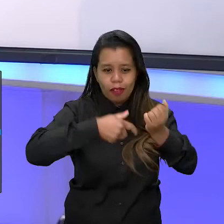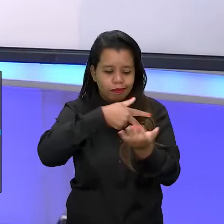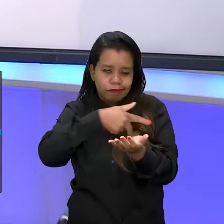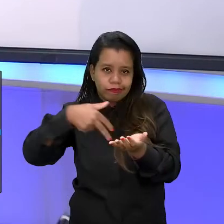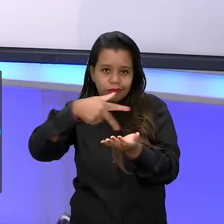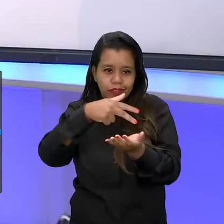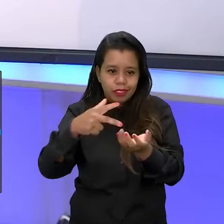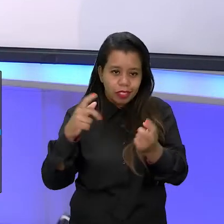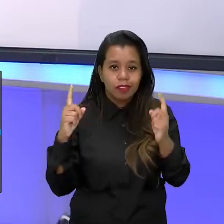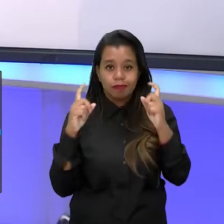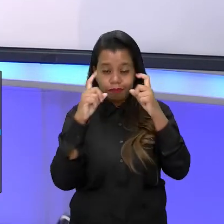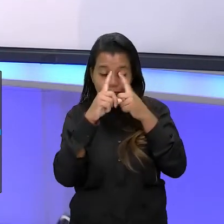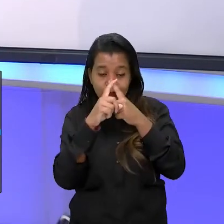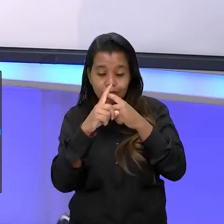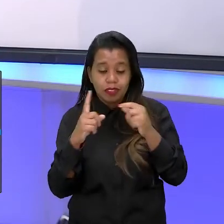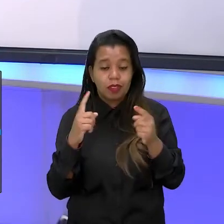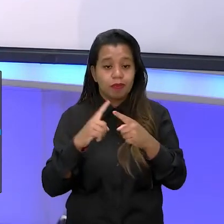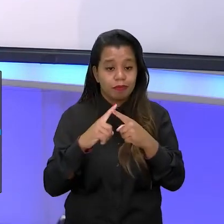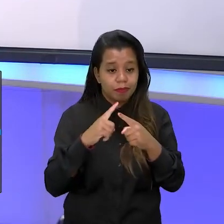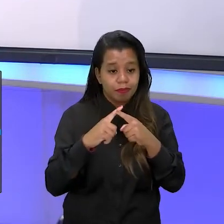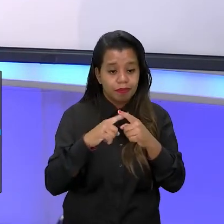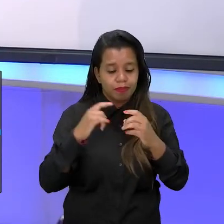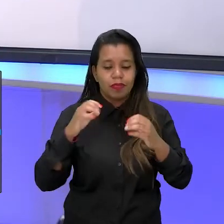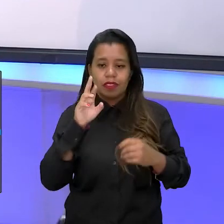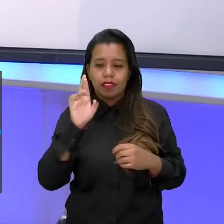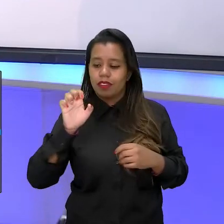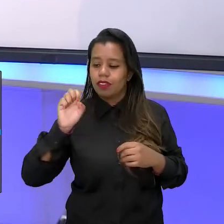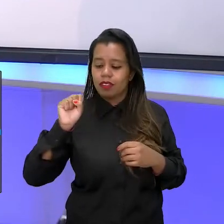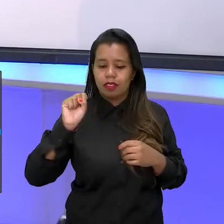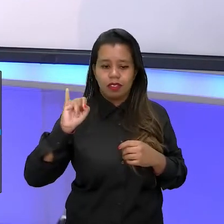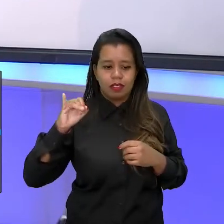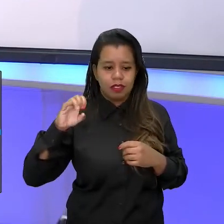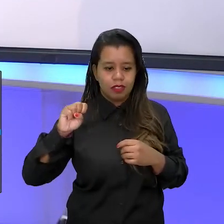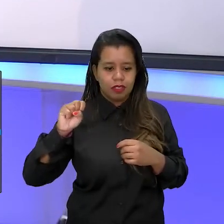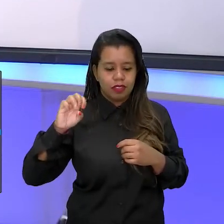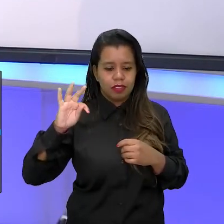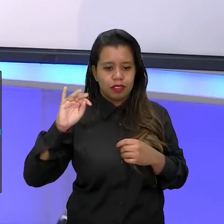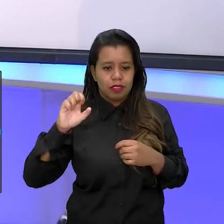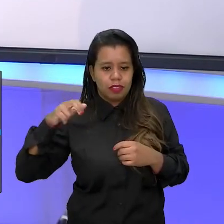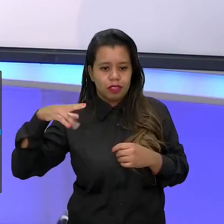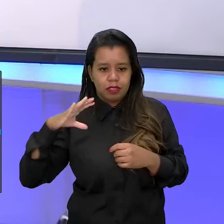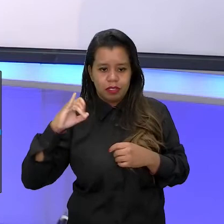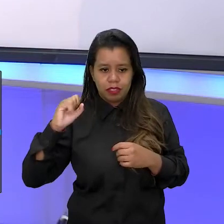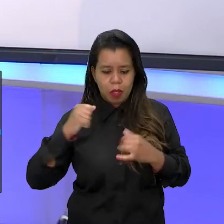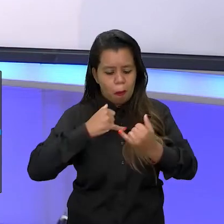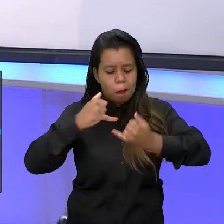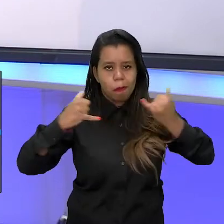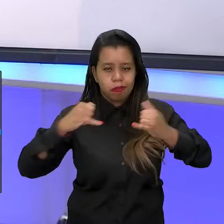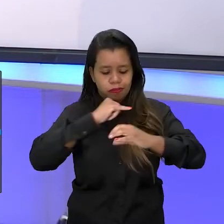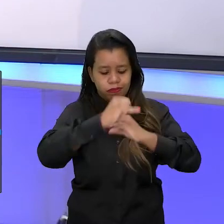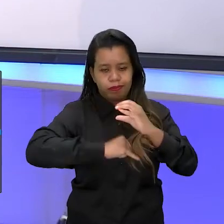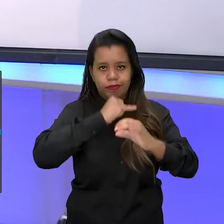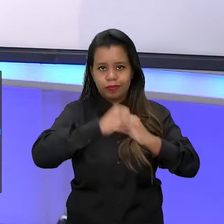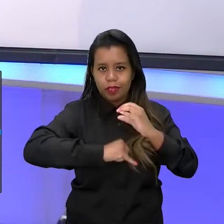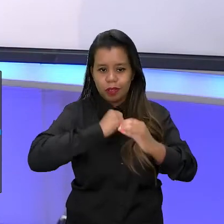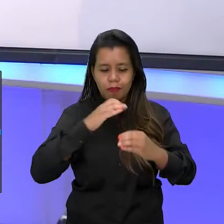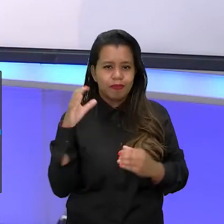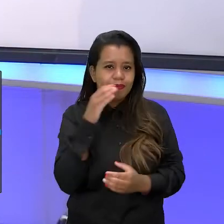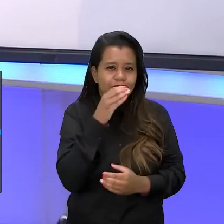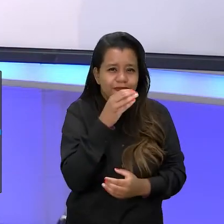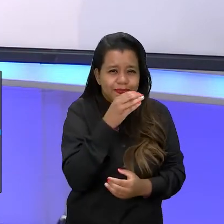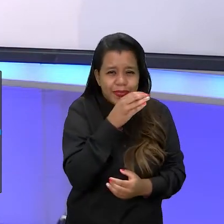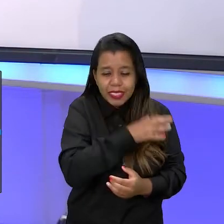chama de resistência. Por quê? Quando o elétron sofre dificuldade na passagem, né, resistência, ele emite